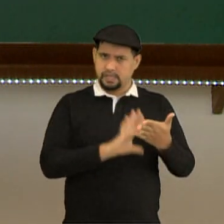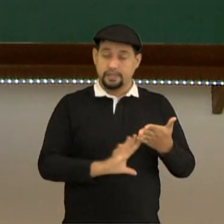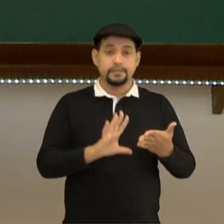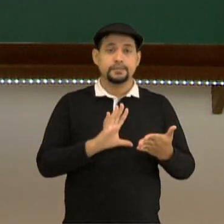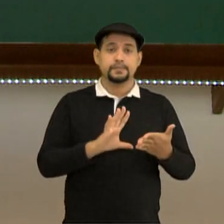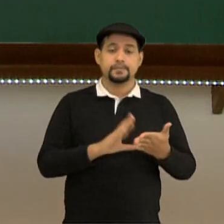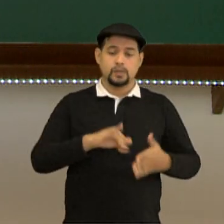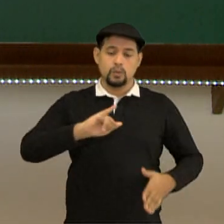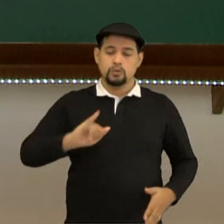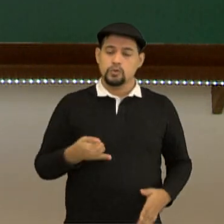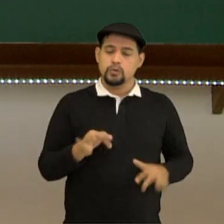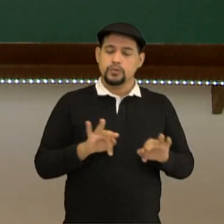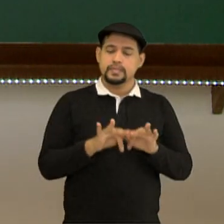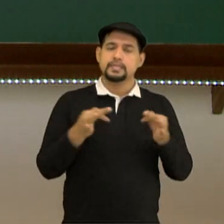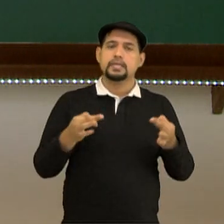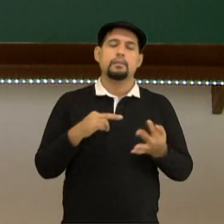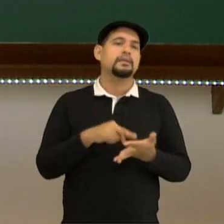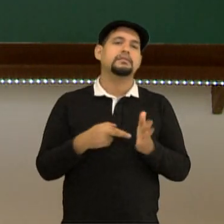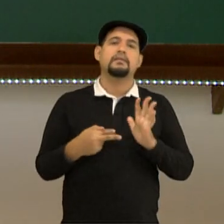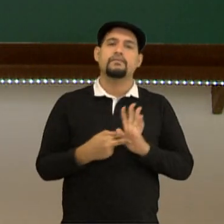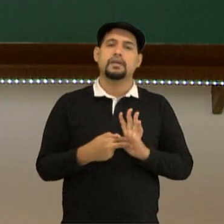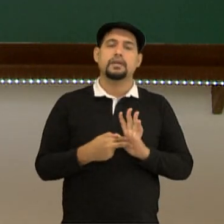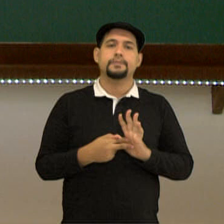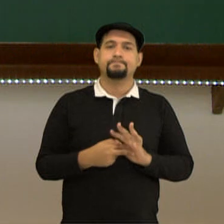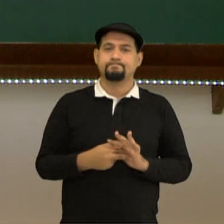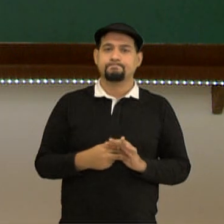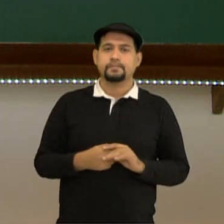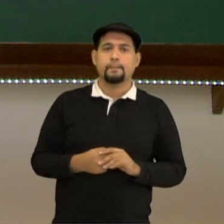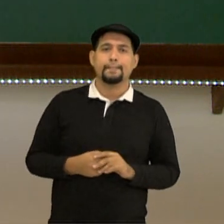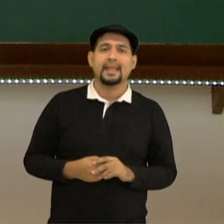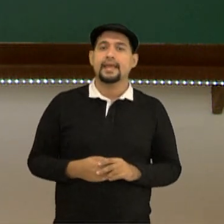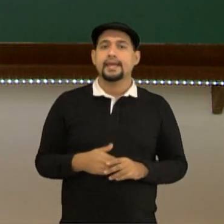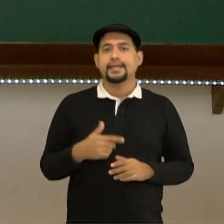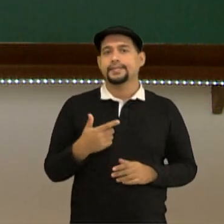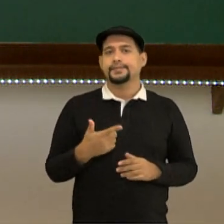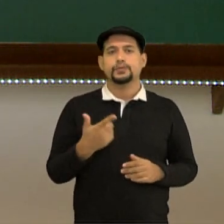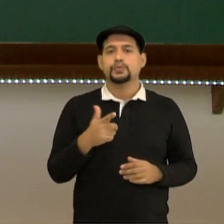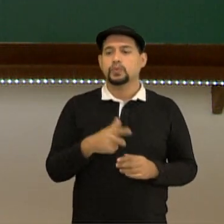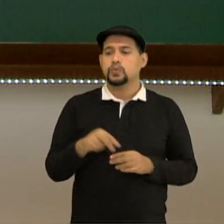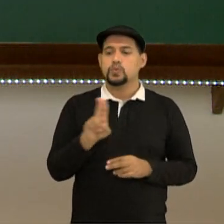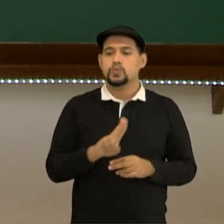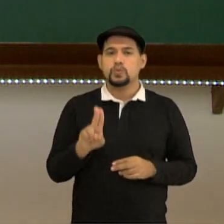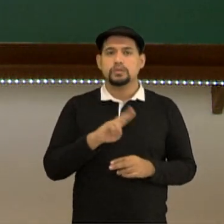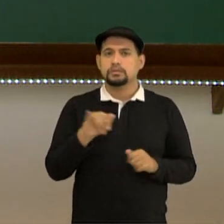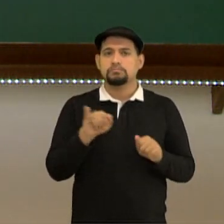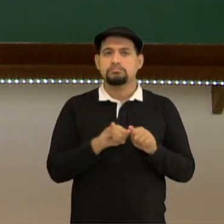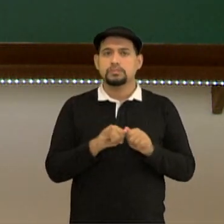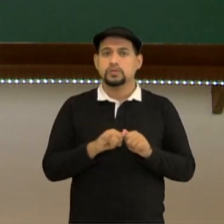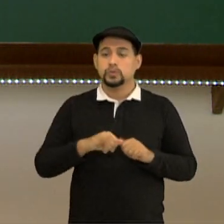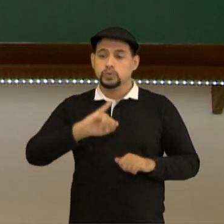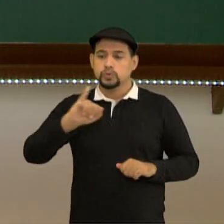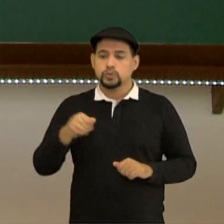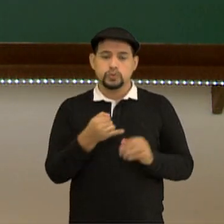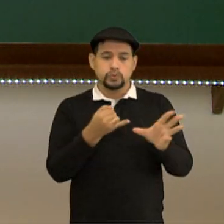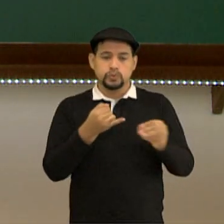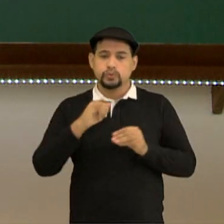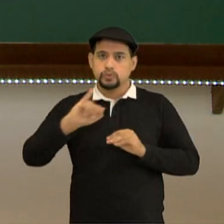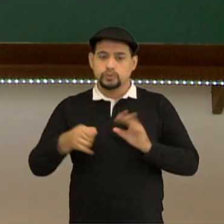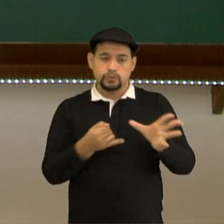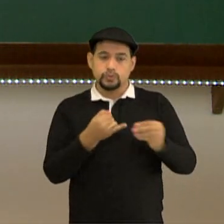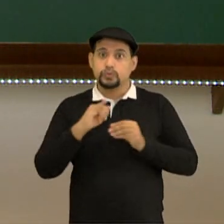juro simples é aquele juro onde eu não tenho a capitalização do próprio juro, ou